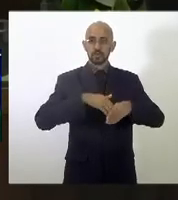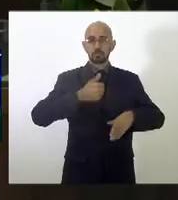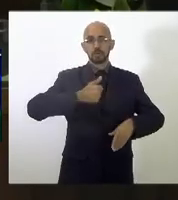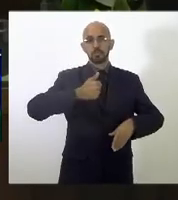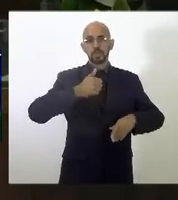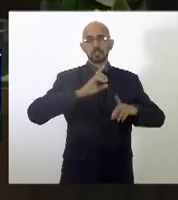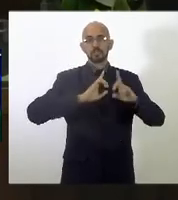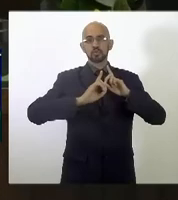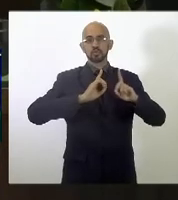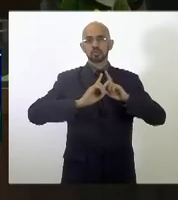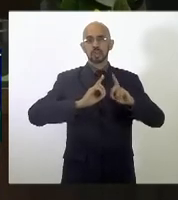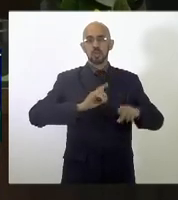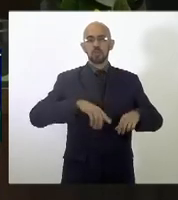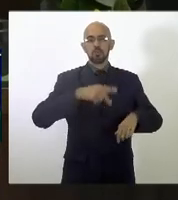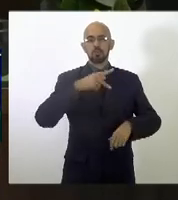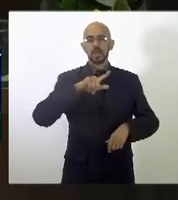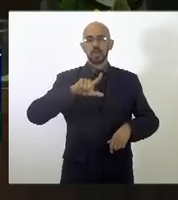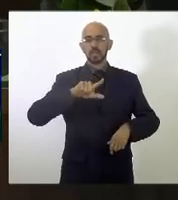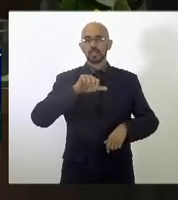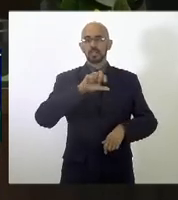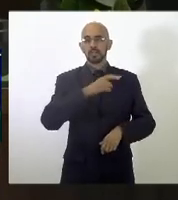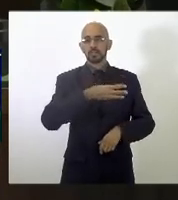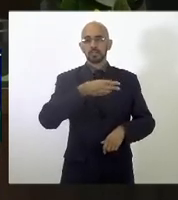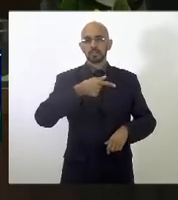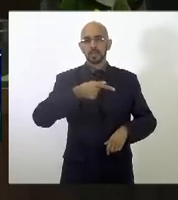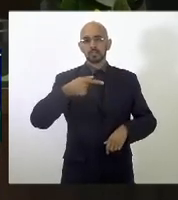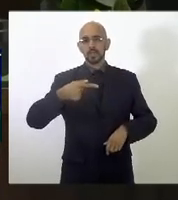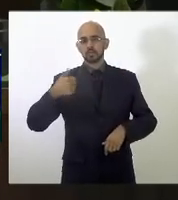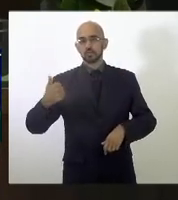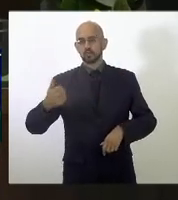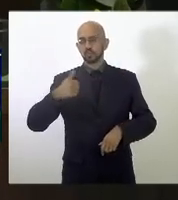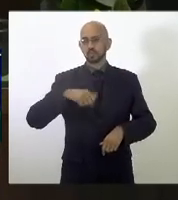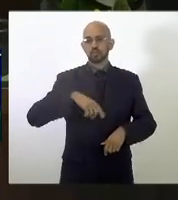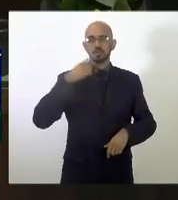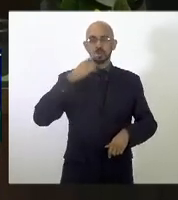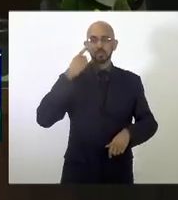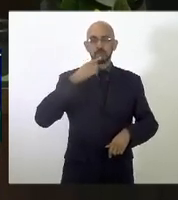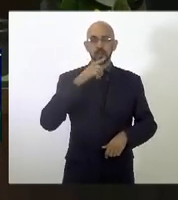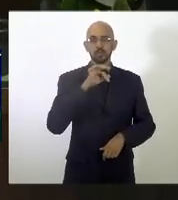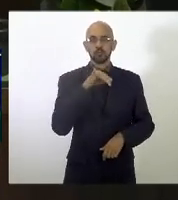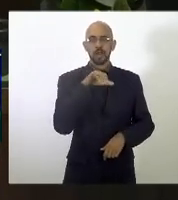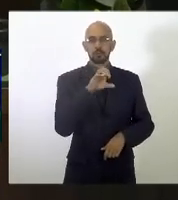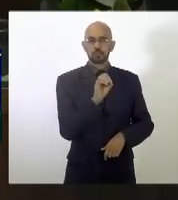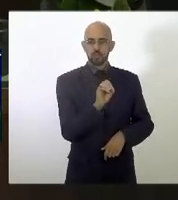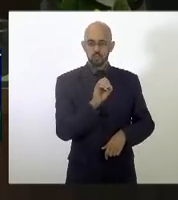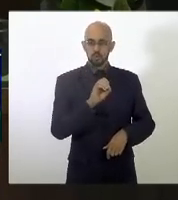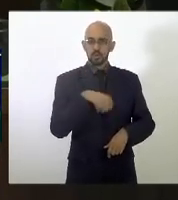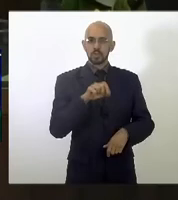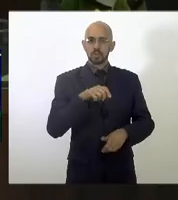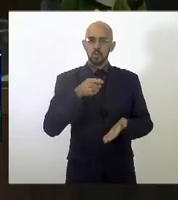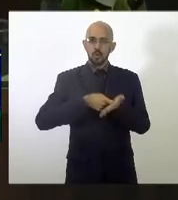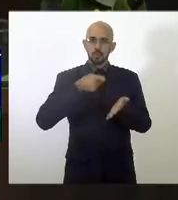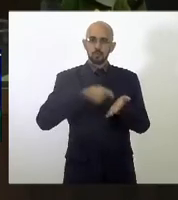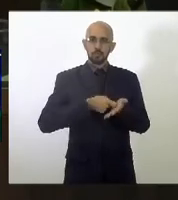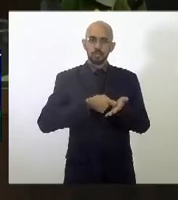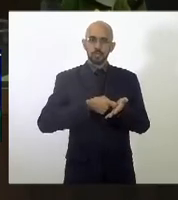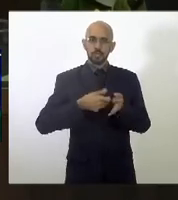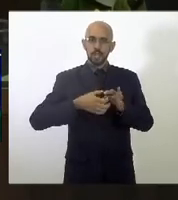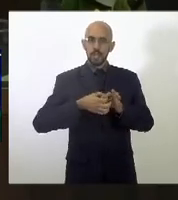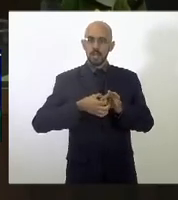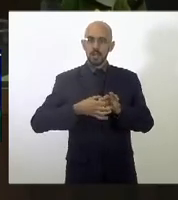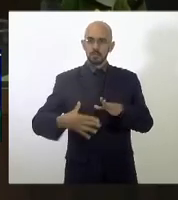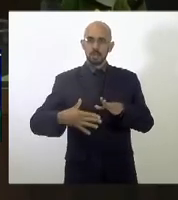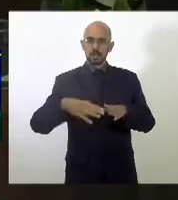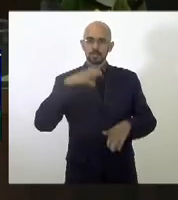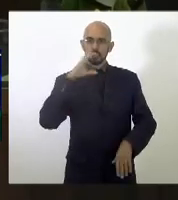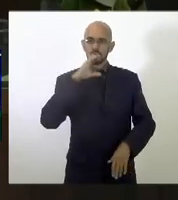de lei 3771 de 18, de autoria do deputado Fábio Silva, que obriga a disponibilização em